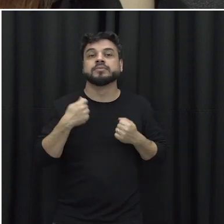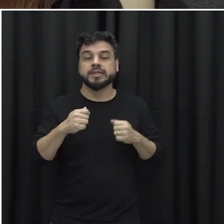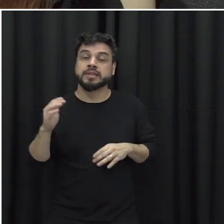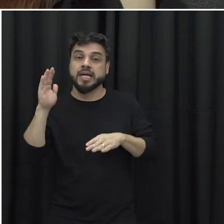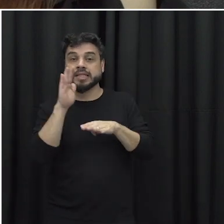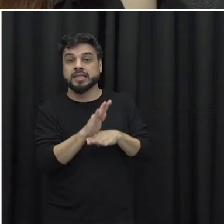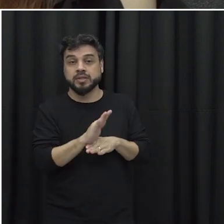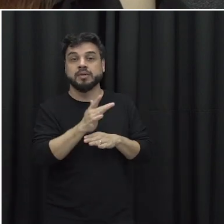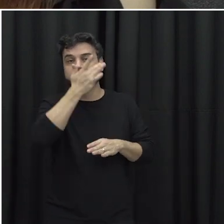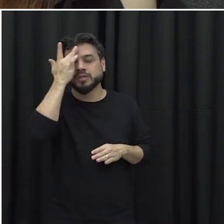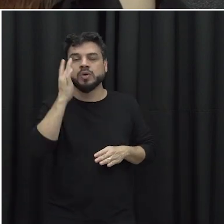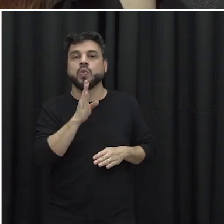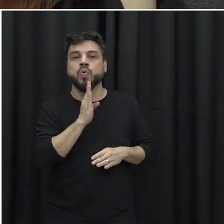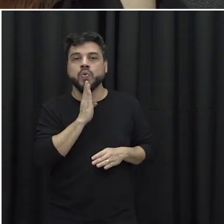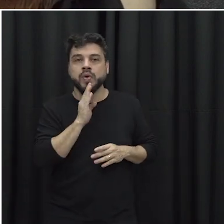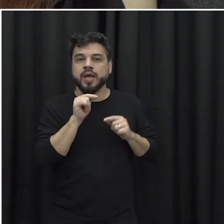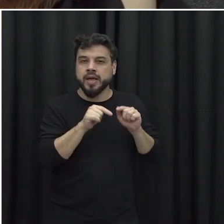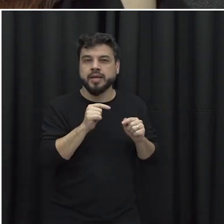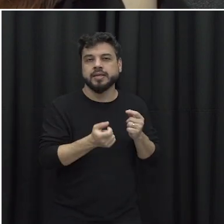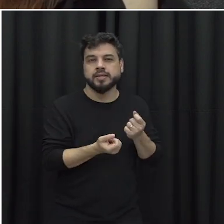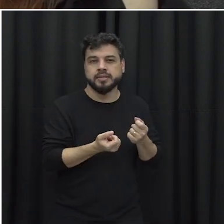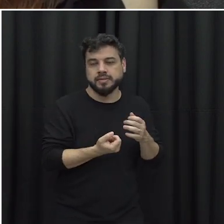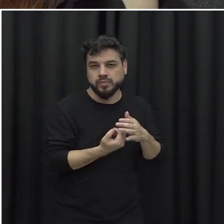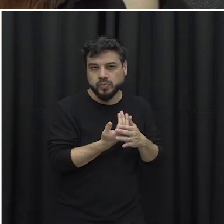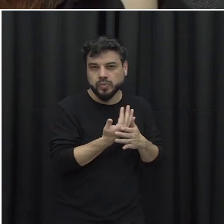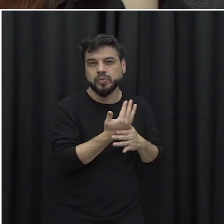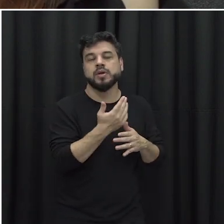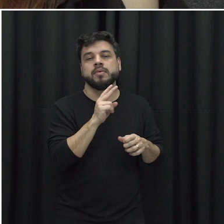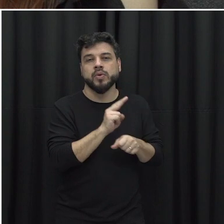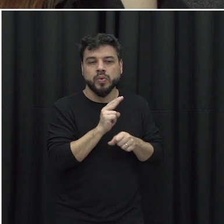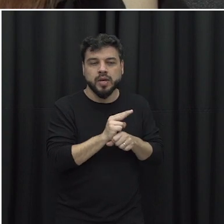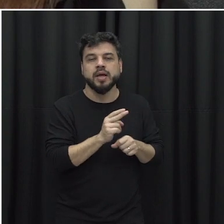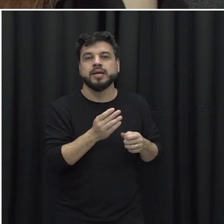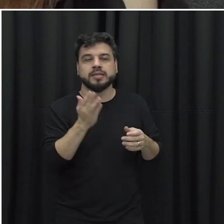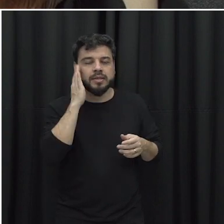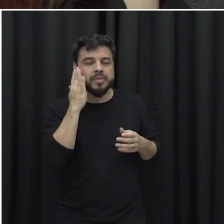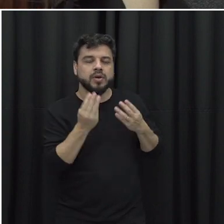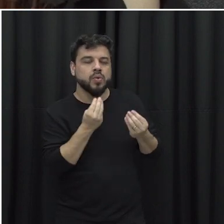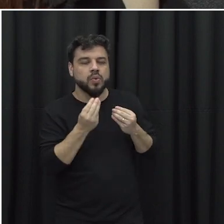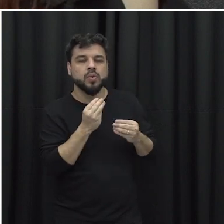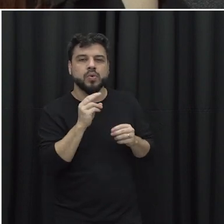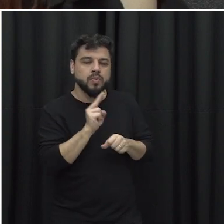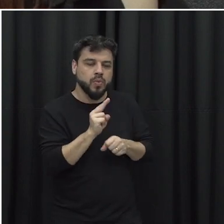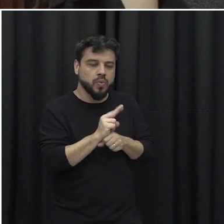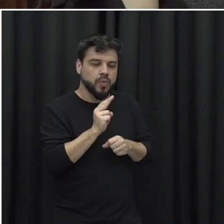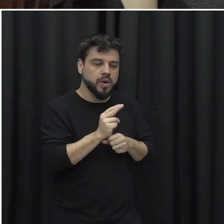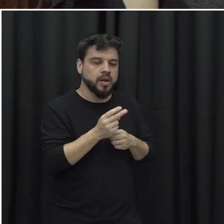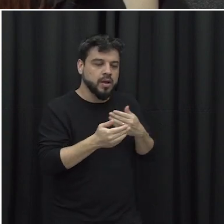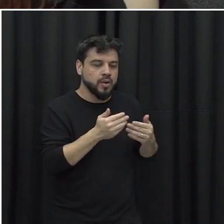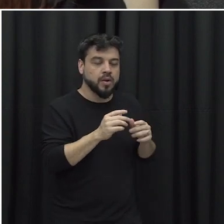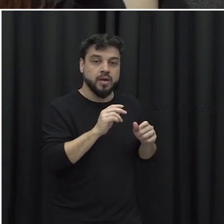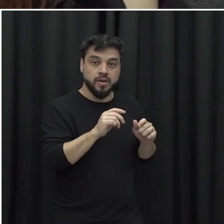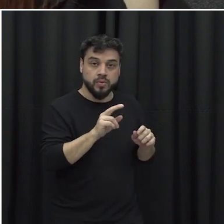a planta, até para poder saber qual a concentração que vai ser utilizado ali e quanto que essa planta